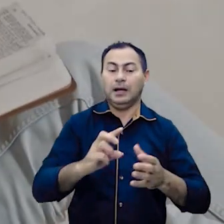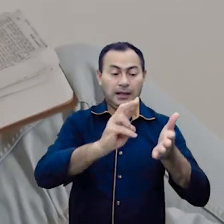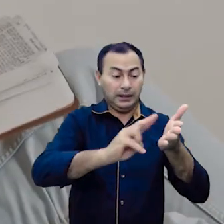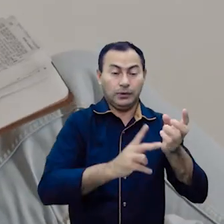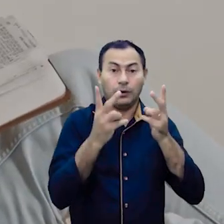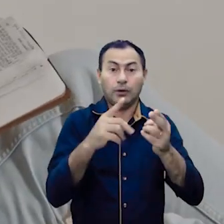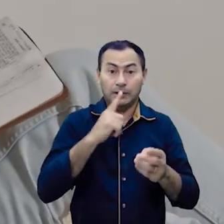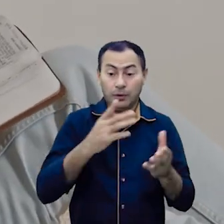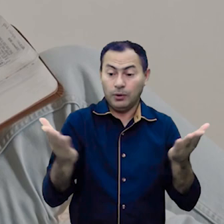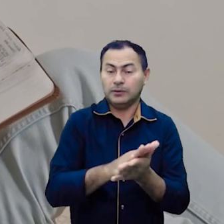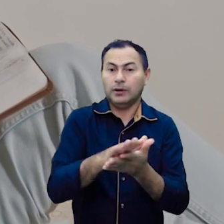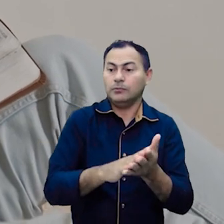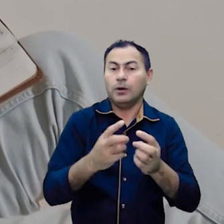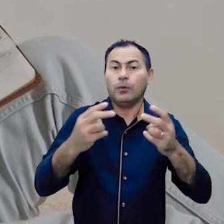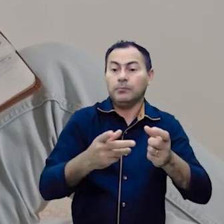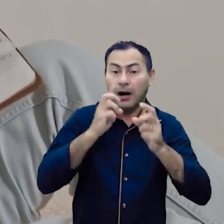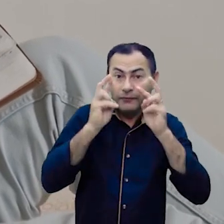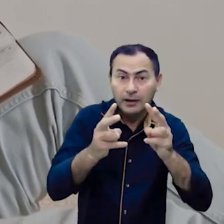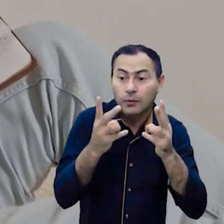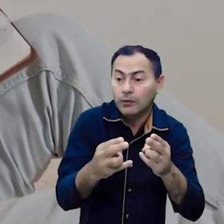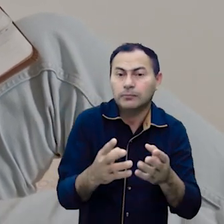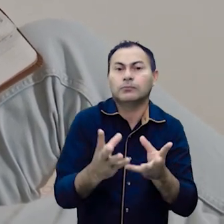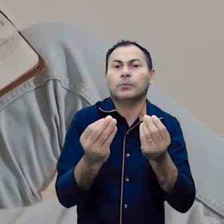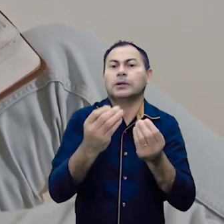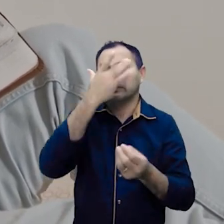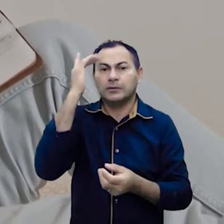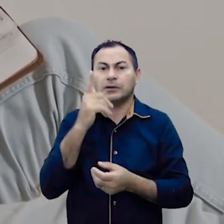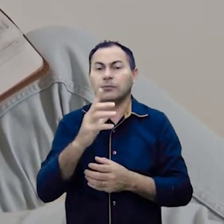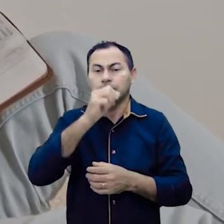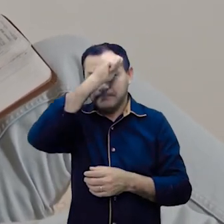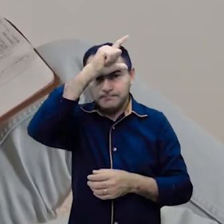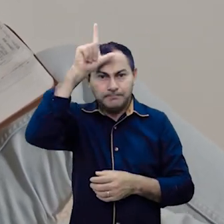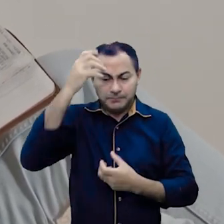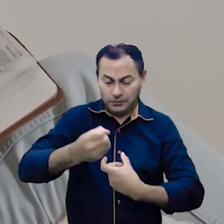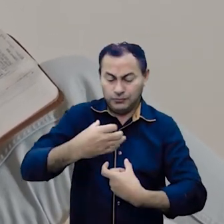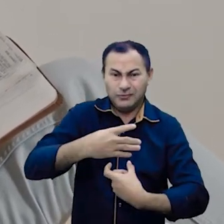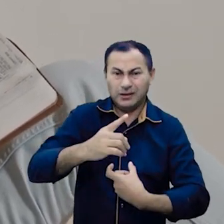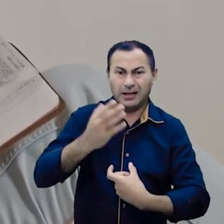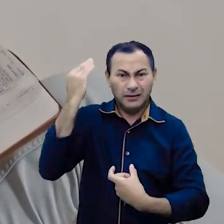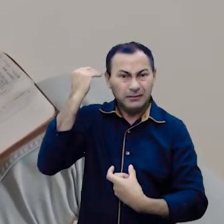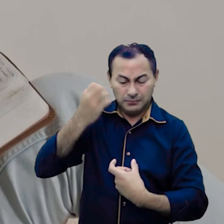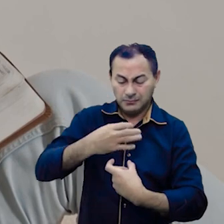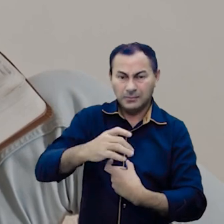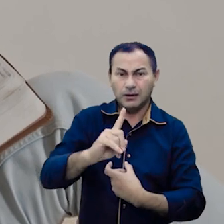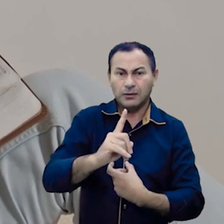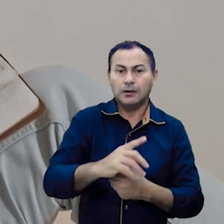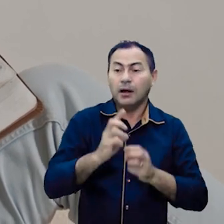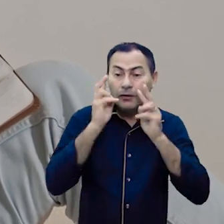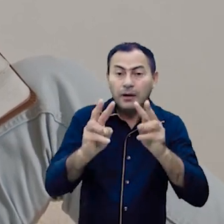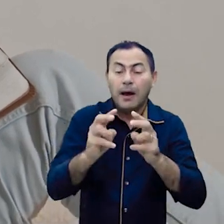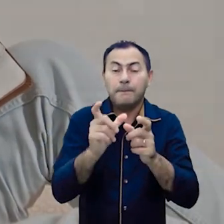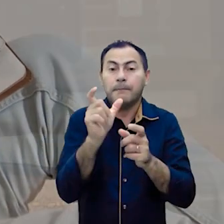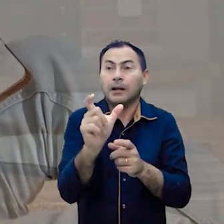eles não tinham tanta leitura como nós temos hoje não tenho tanta coisa para ver não muitas pessoas nem eram alfabetizadas então a ênfase